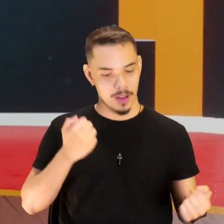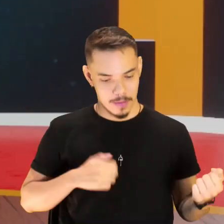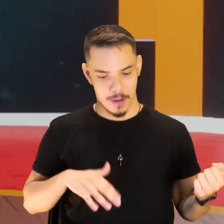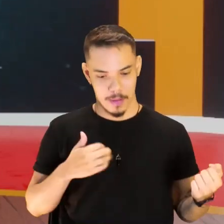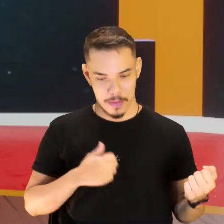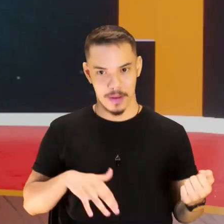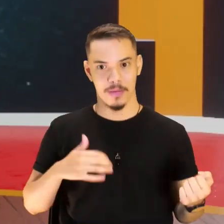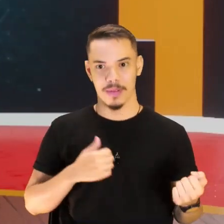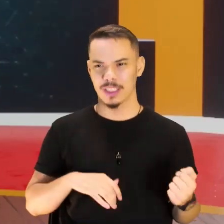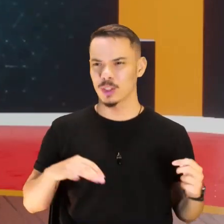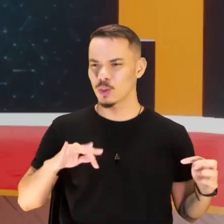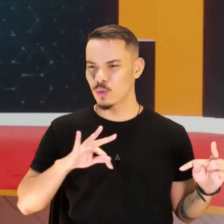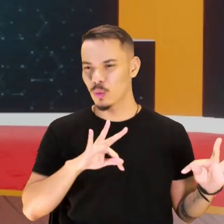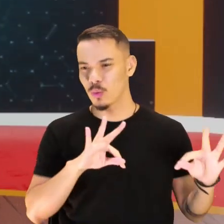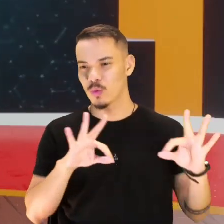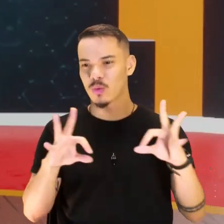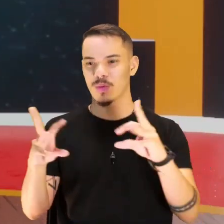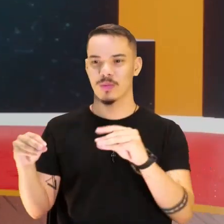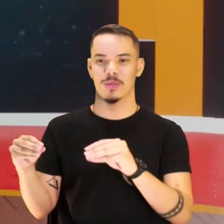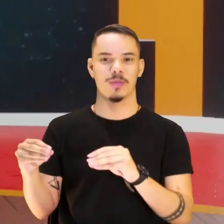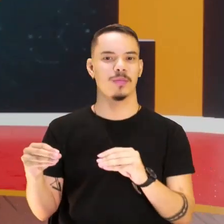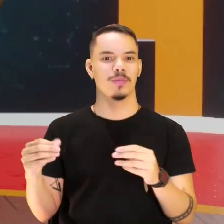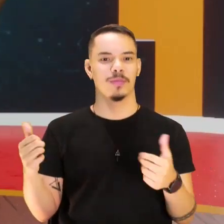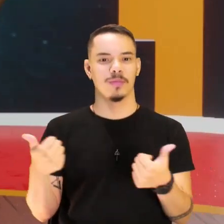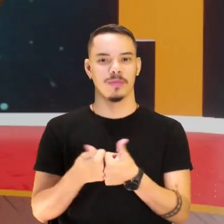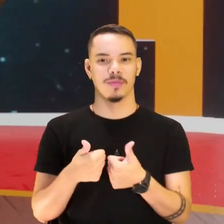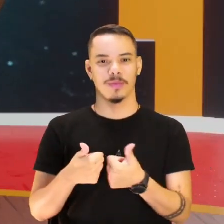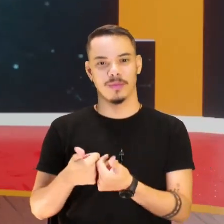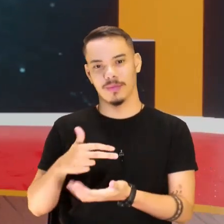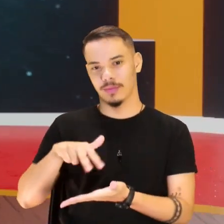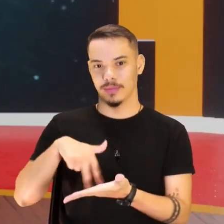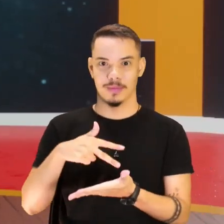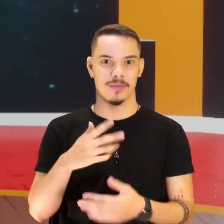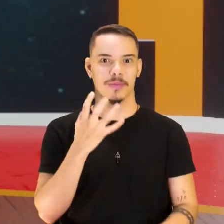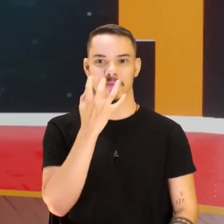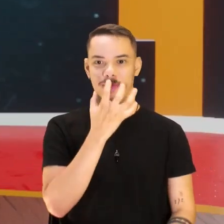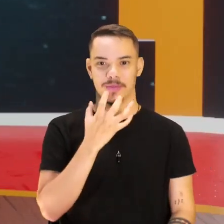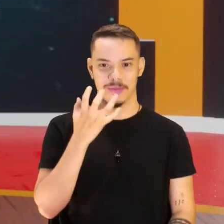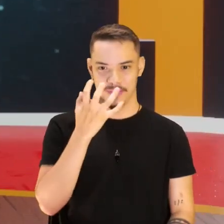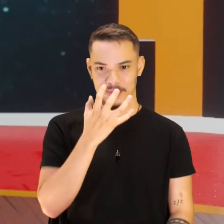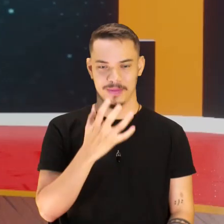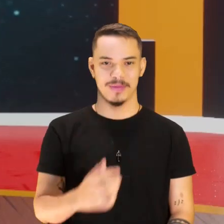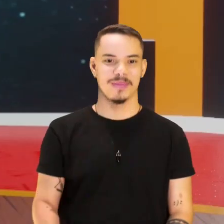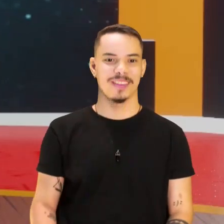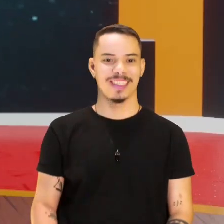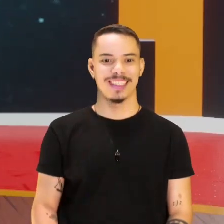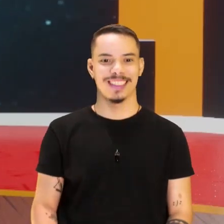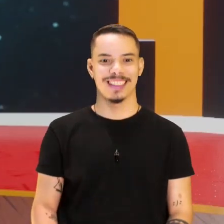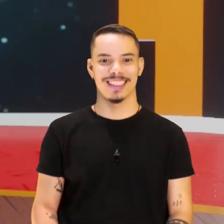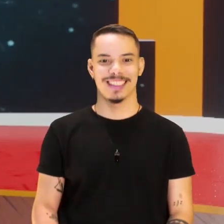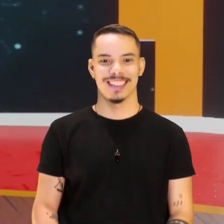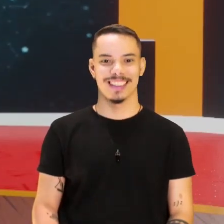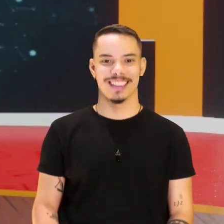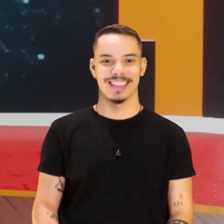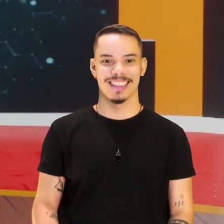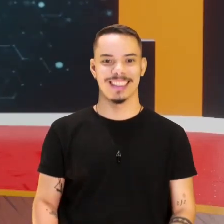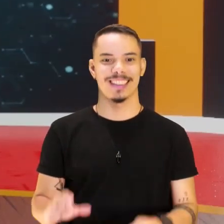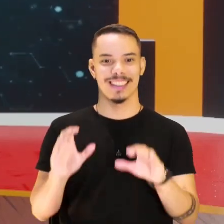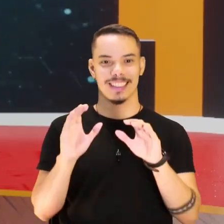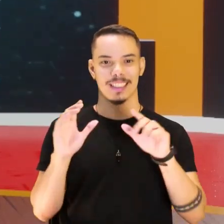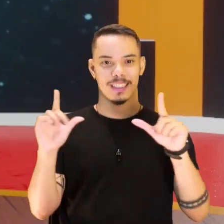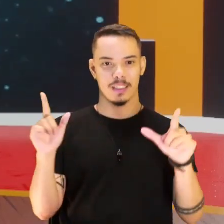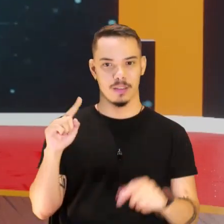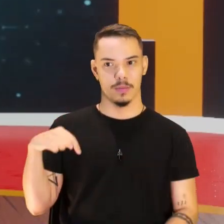que corria todo mundo que estava perto corria para dançar e para cantar. Pois é. Eu lembro. Né? E claro, né, quando a